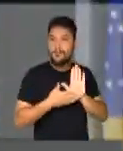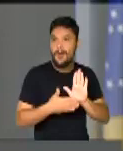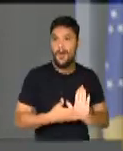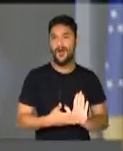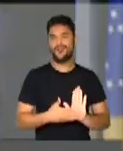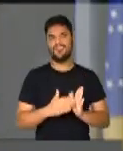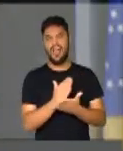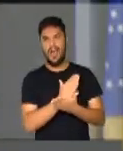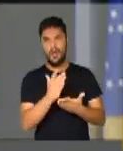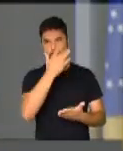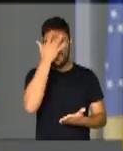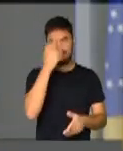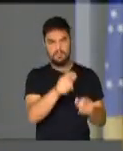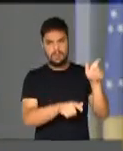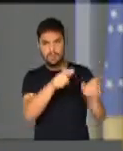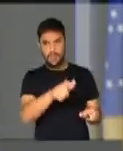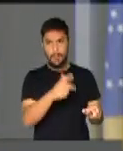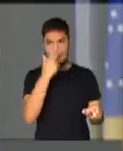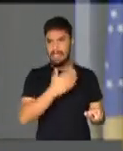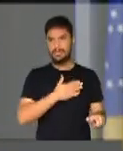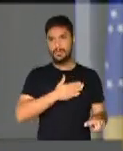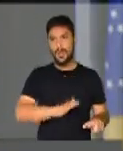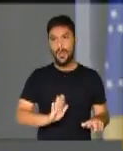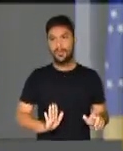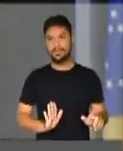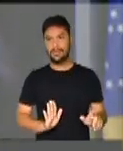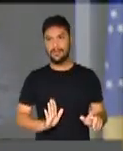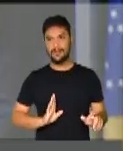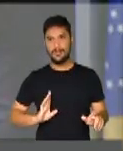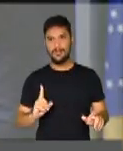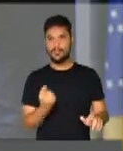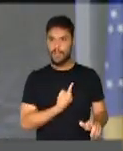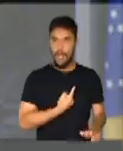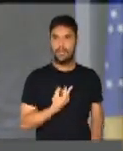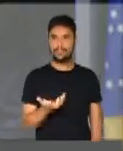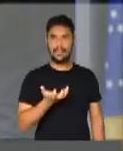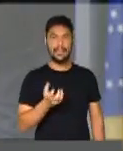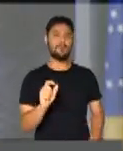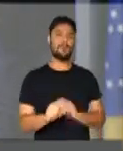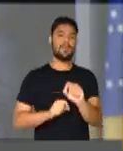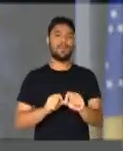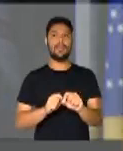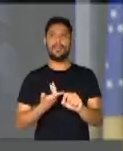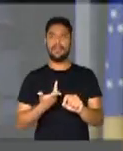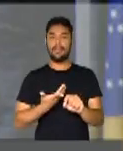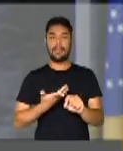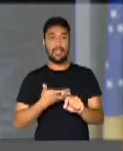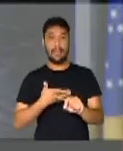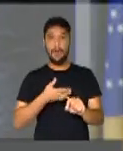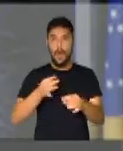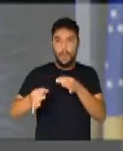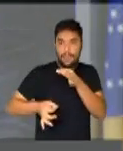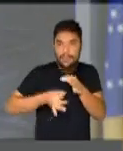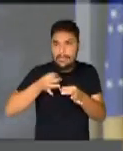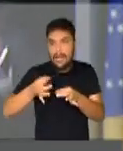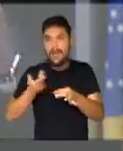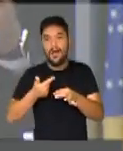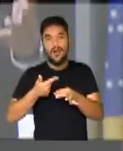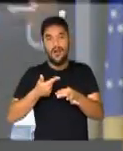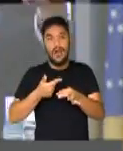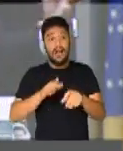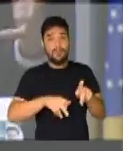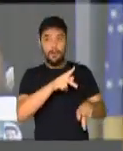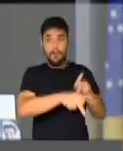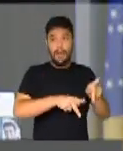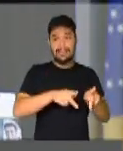incomoda muito a gente fazer a discussão sempre do Estado, do mercado, opinando onde o povo